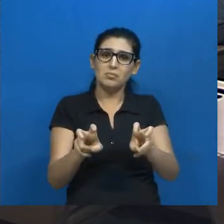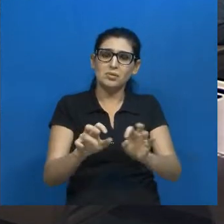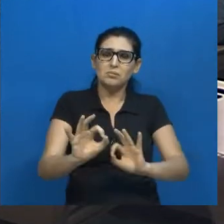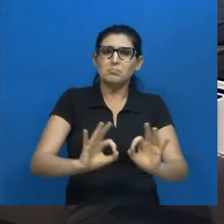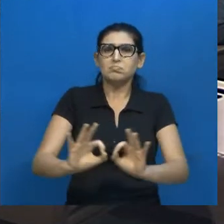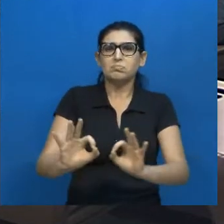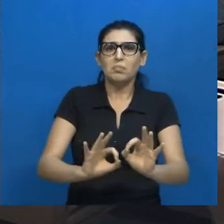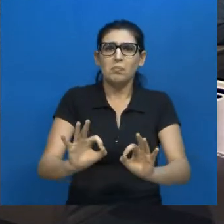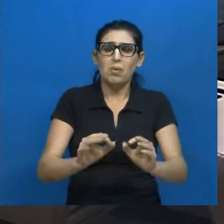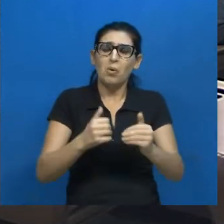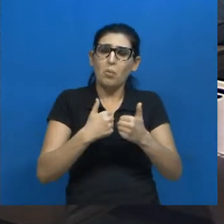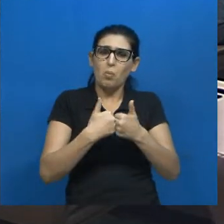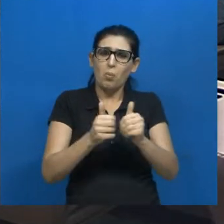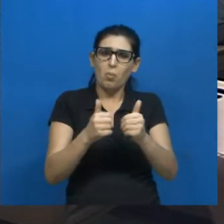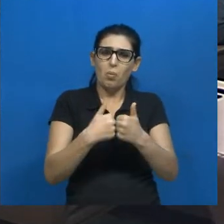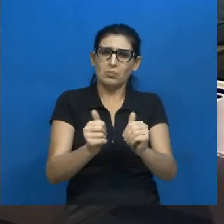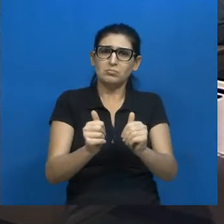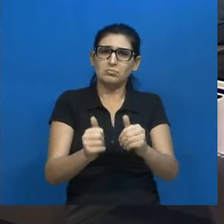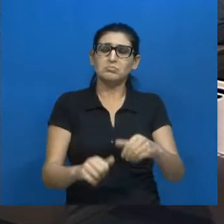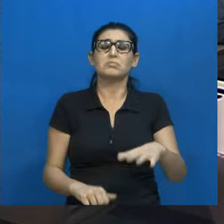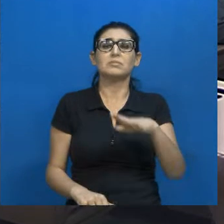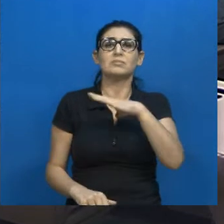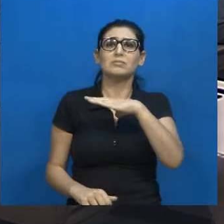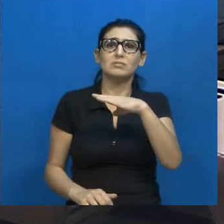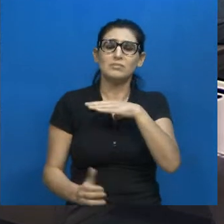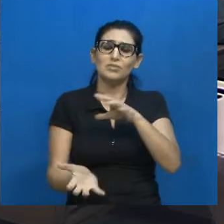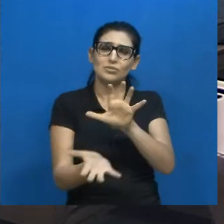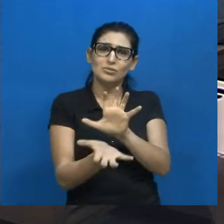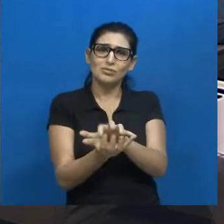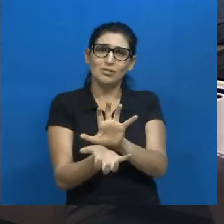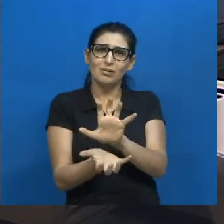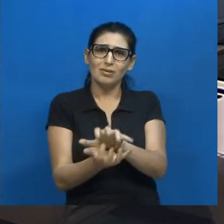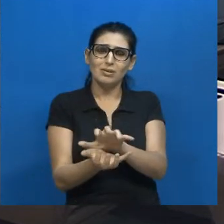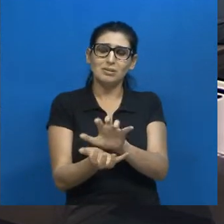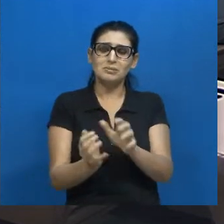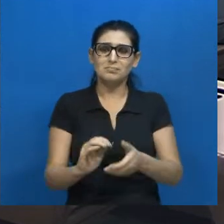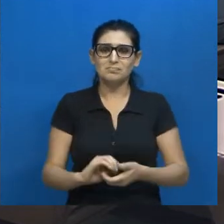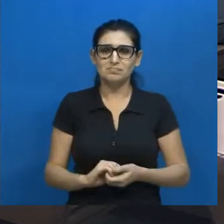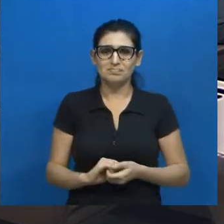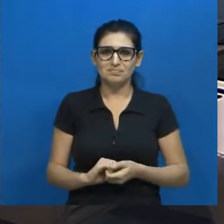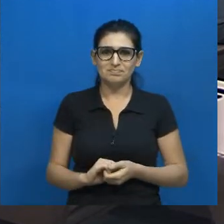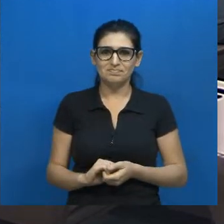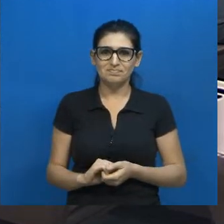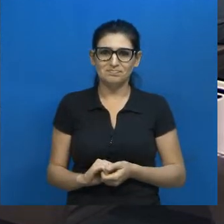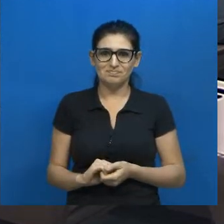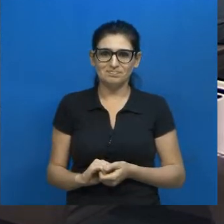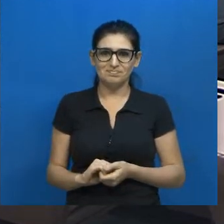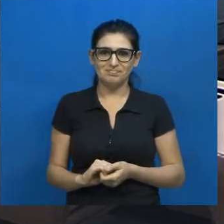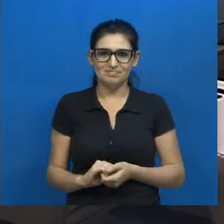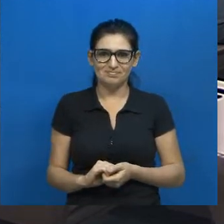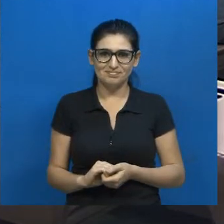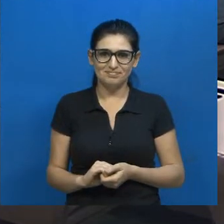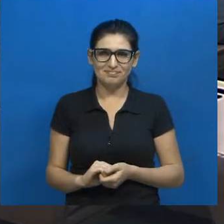de linhas de ônibus na cidade de Jacareí. Fique à vontade.